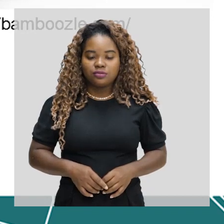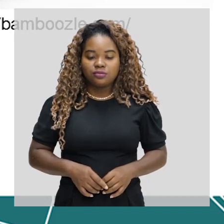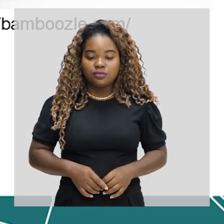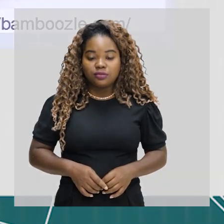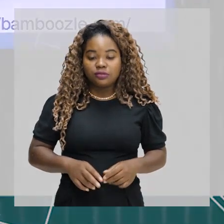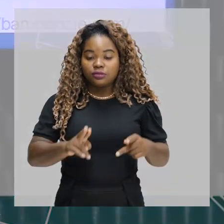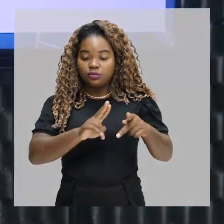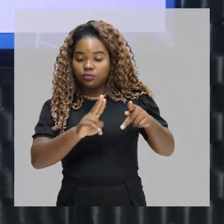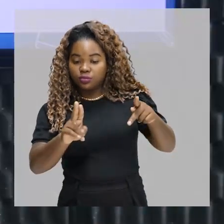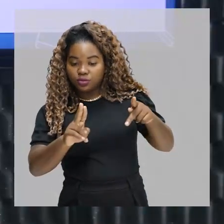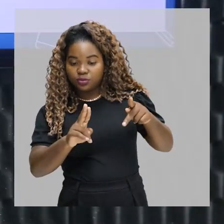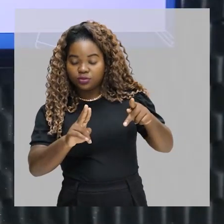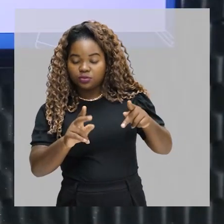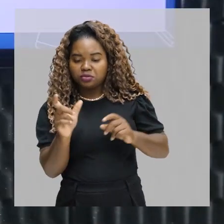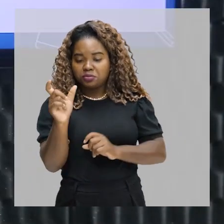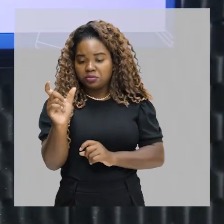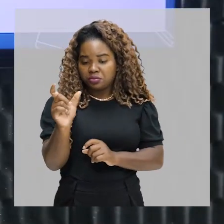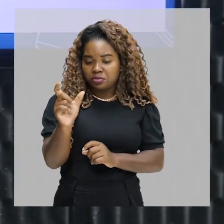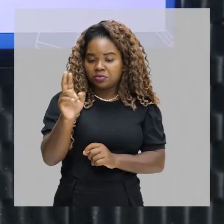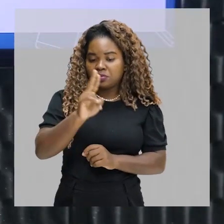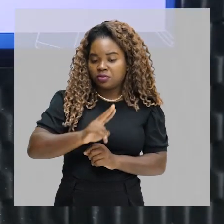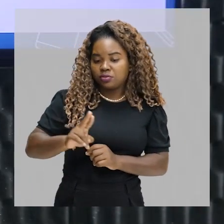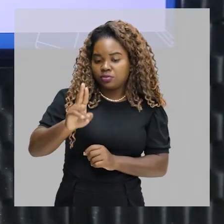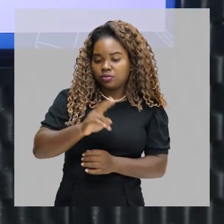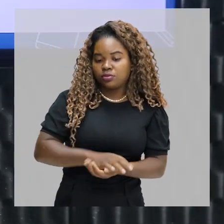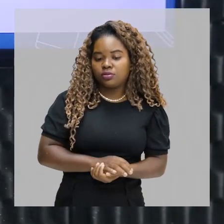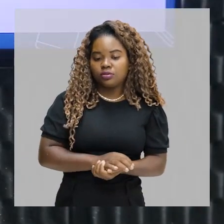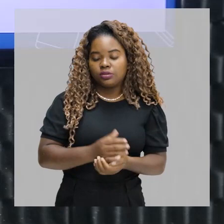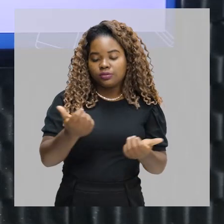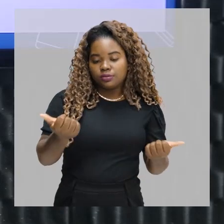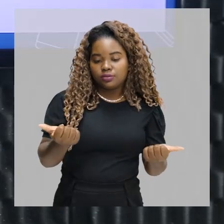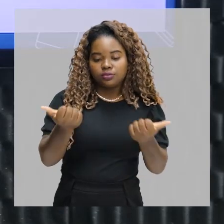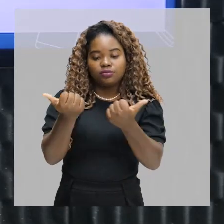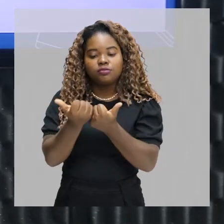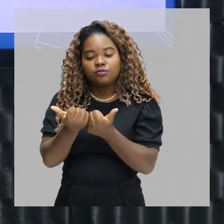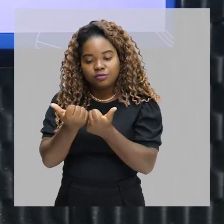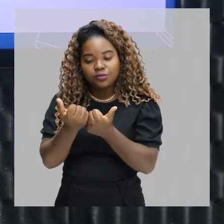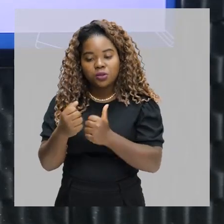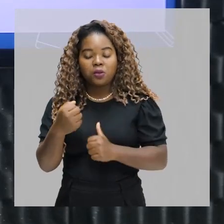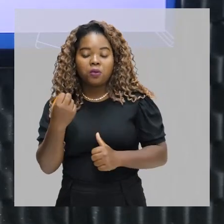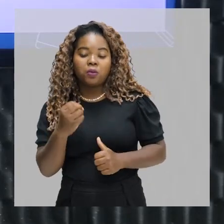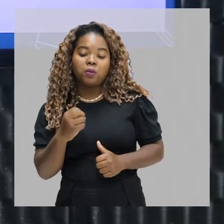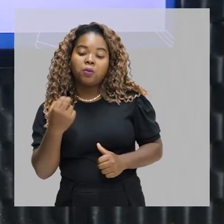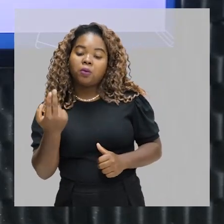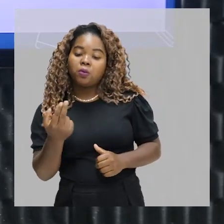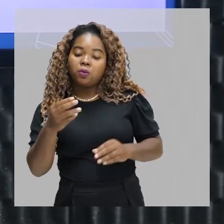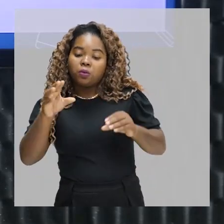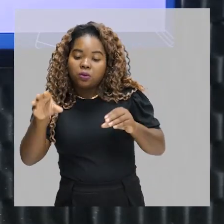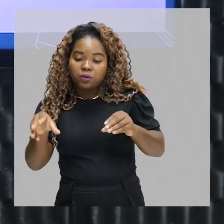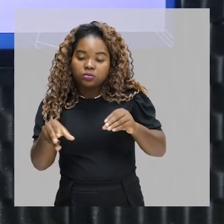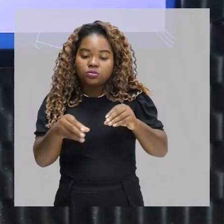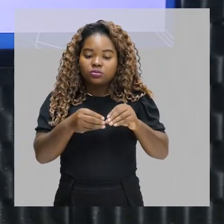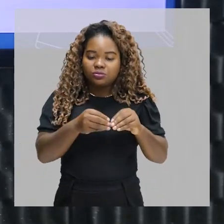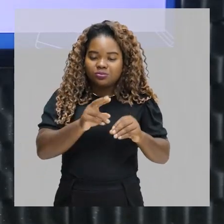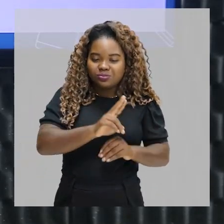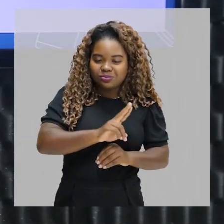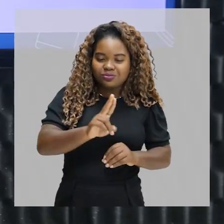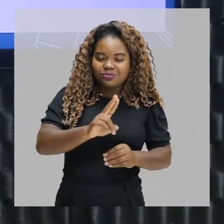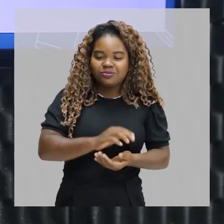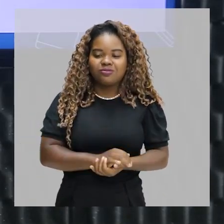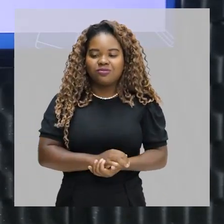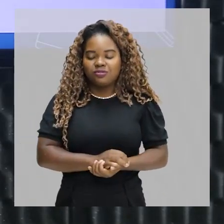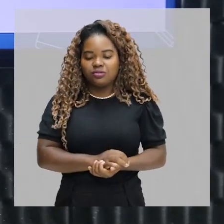um pronome é uma palavra que nós utilizamos para substituir ou para complementar um nome.